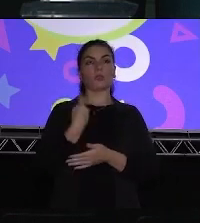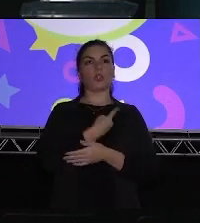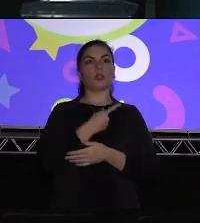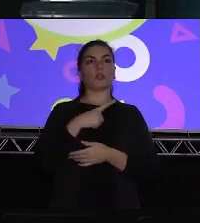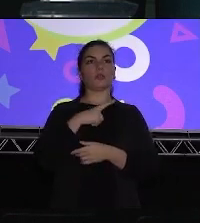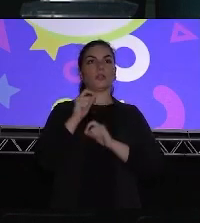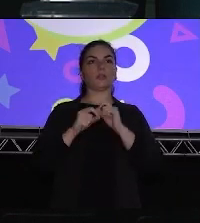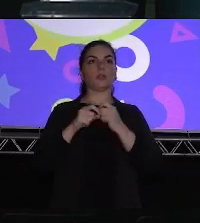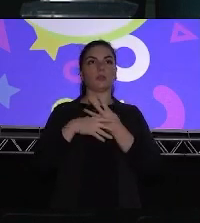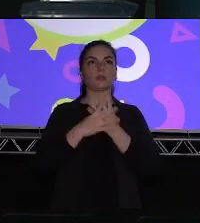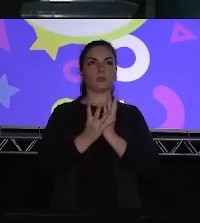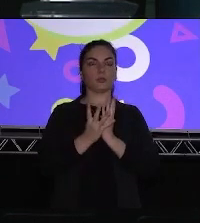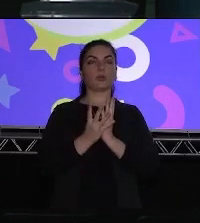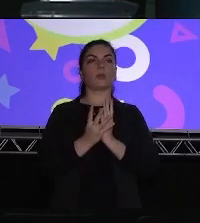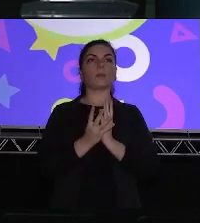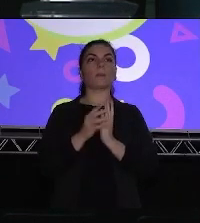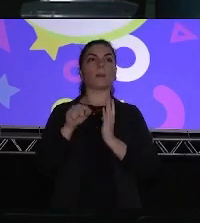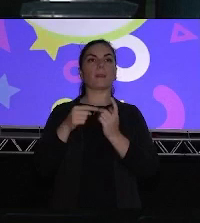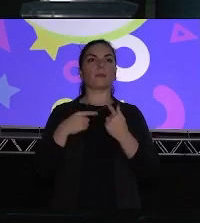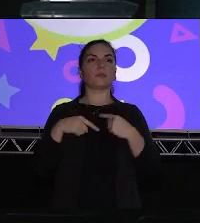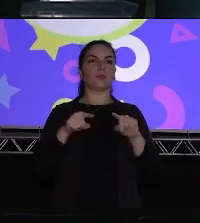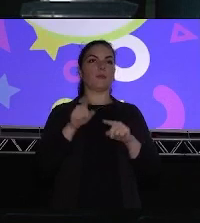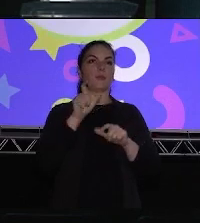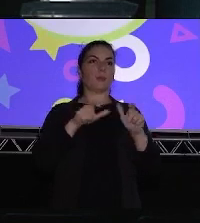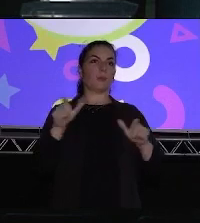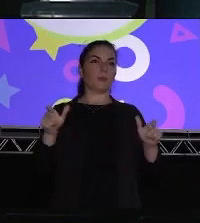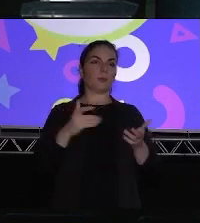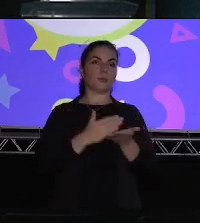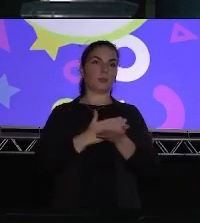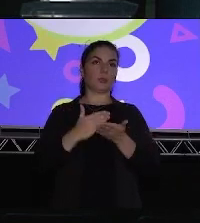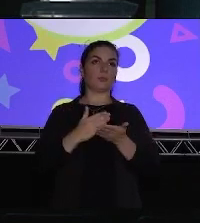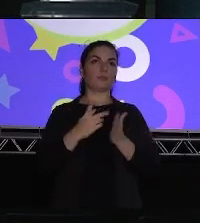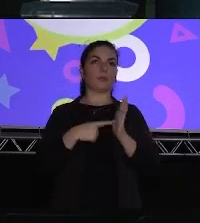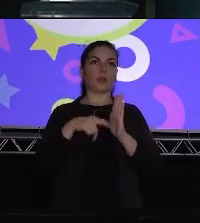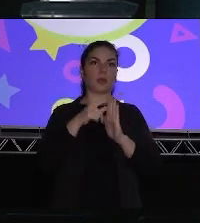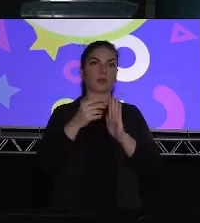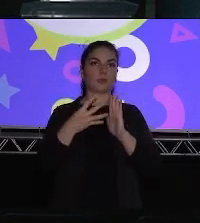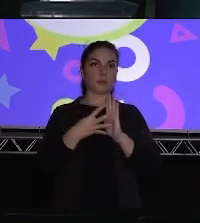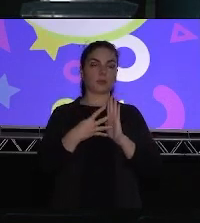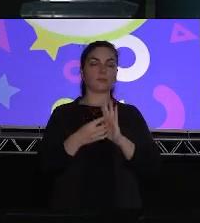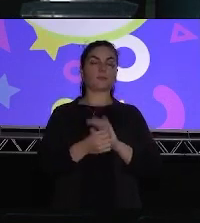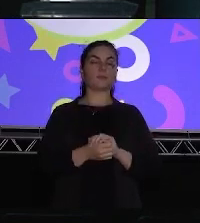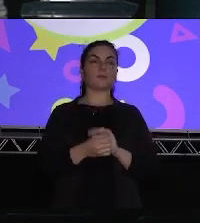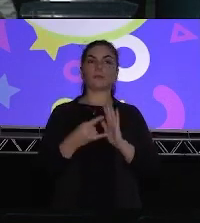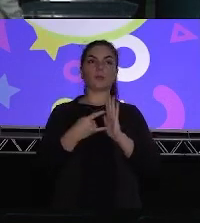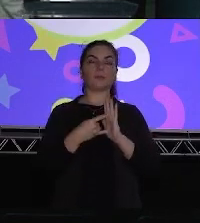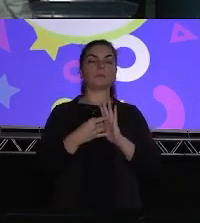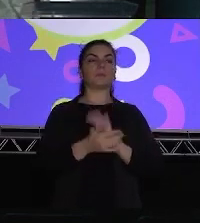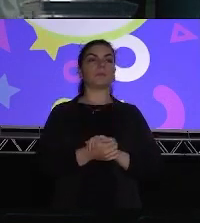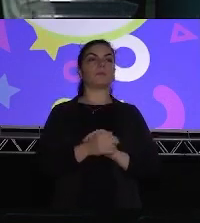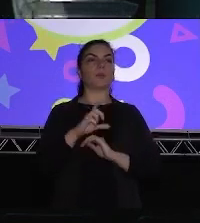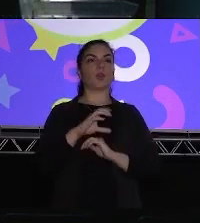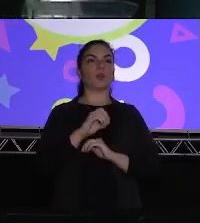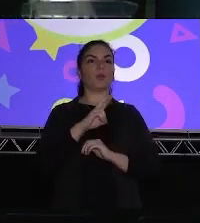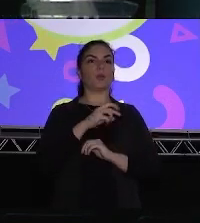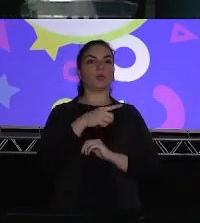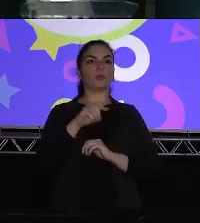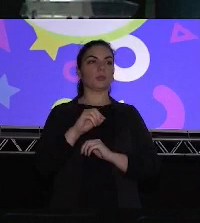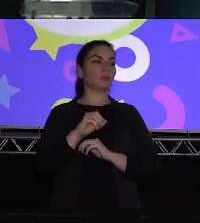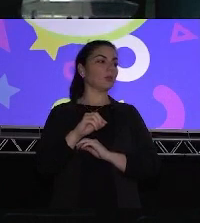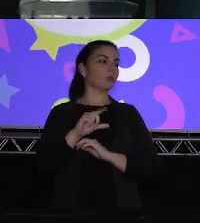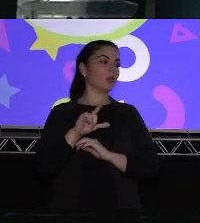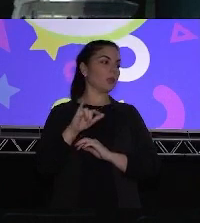tivesse um jogo multiplayer, e isso foi um desafio para pessoas iniciantes desenvolverem. Esse jogo é Corações da Lila. Lila significa